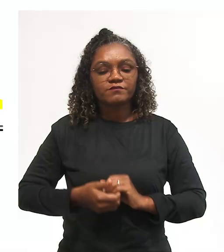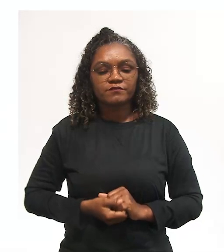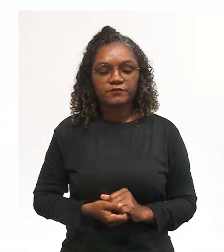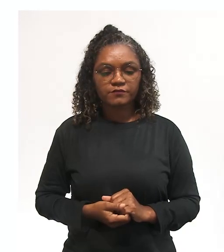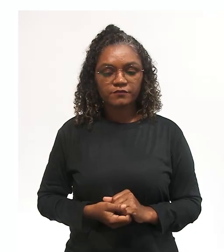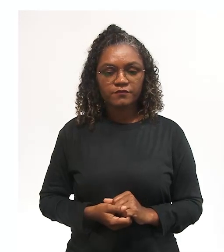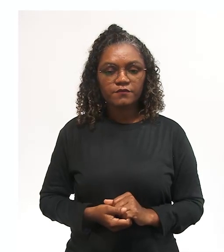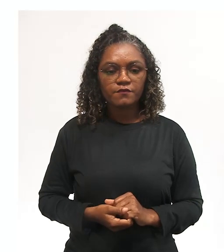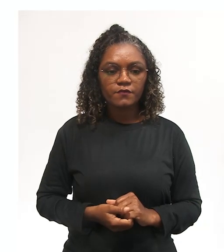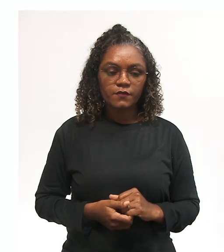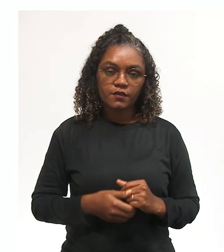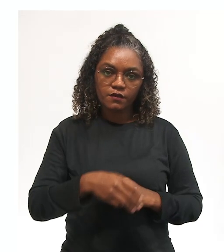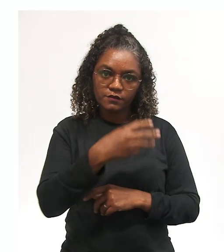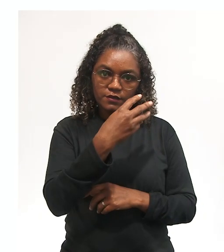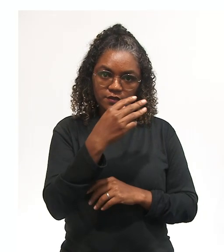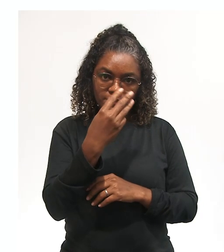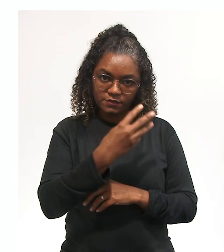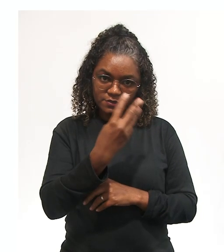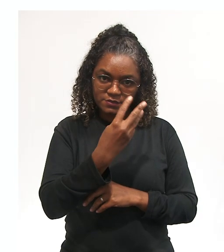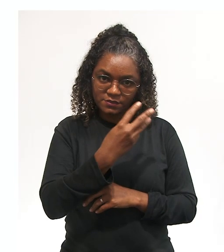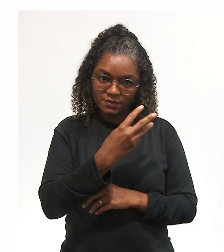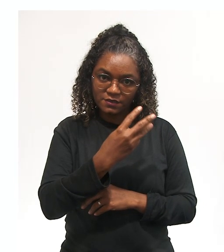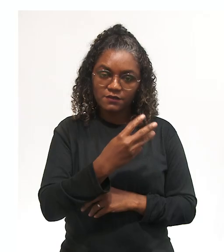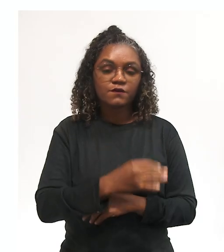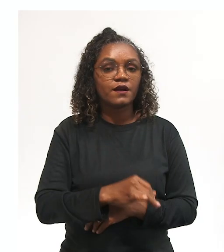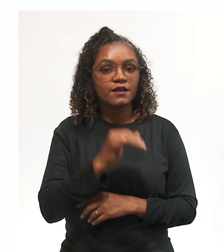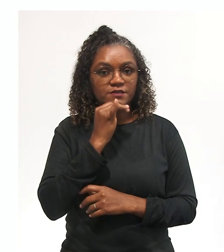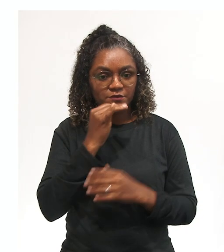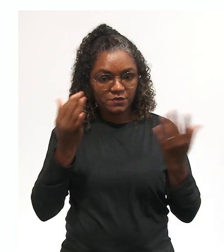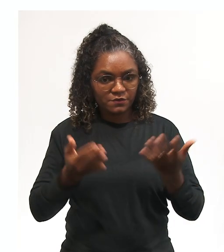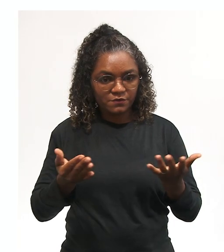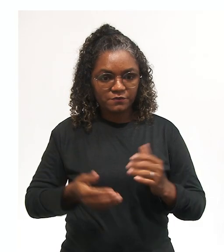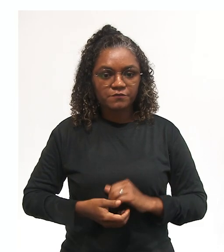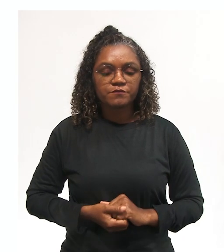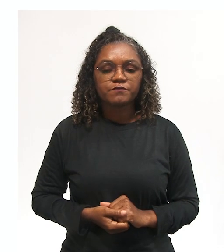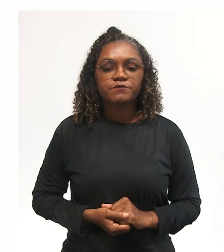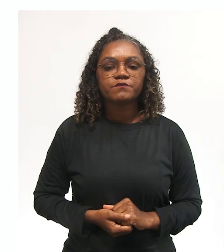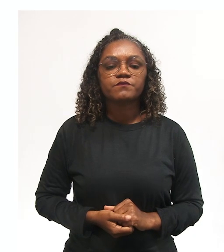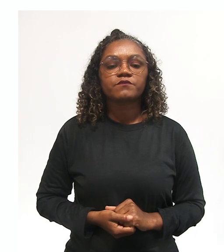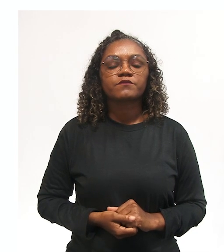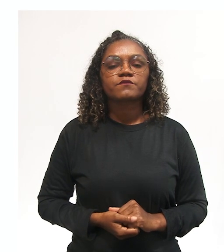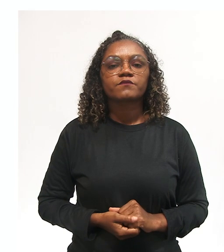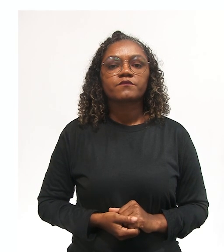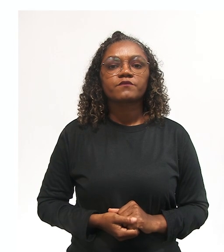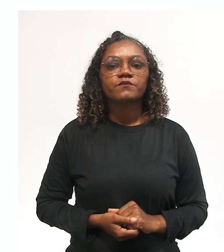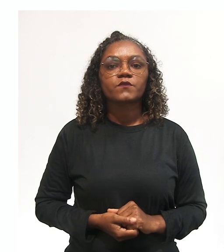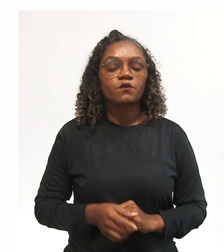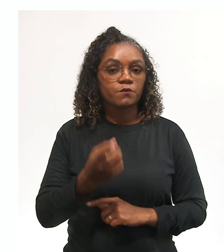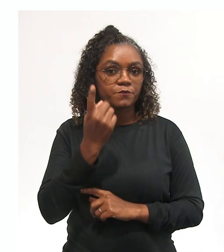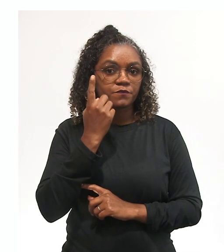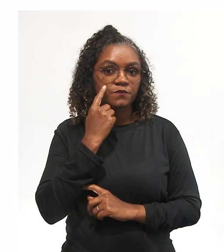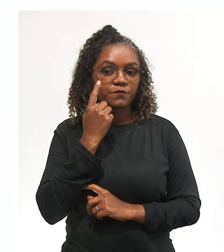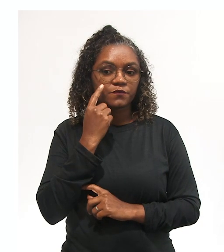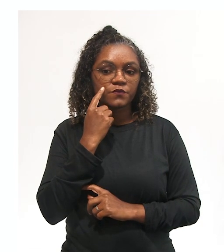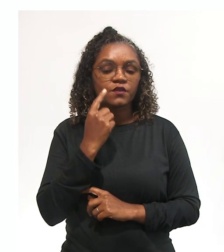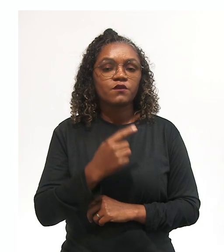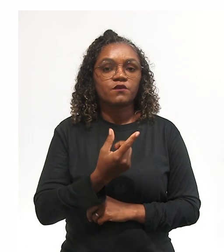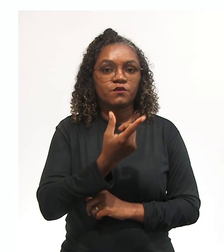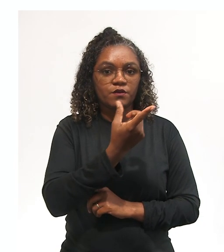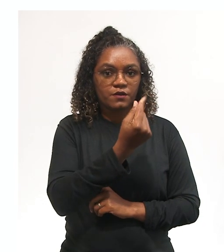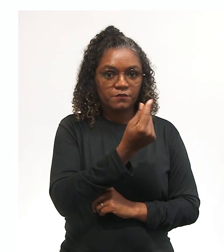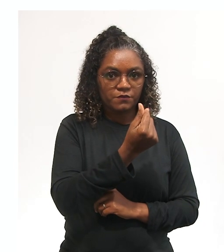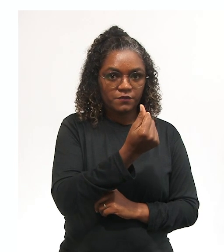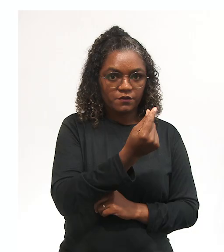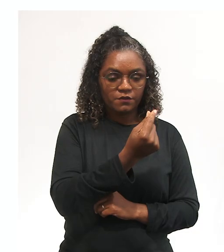exemplo. Agora eu quero determinar o capital, ó. O capital, que é aplicado a juros